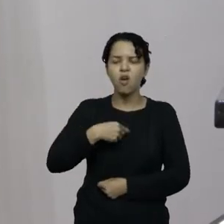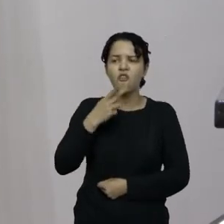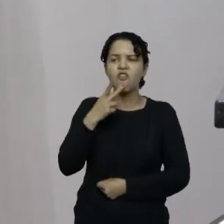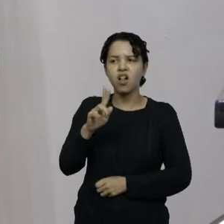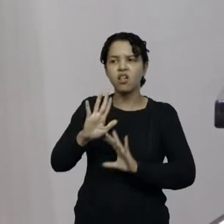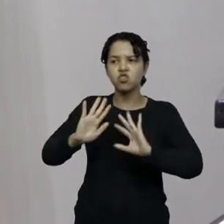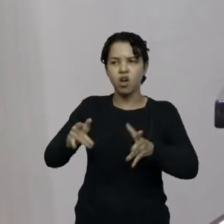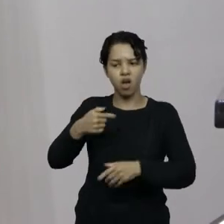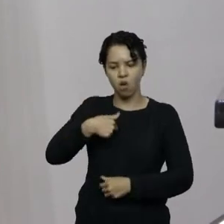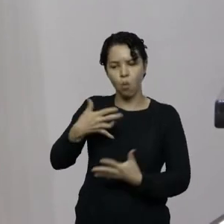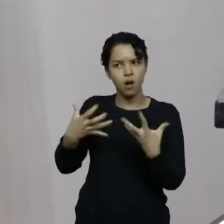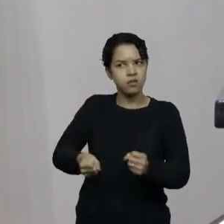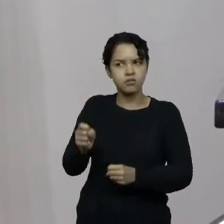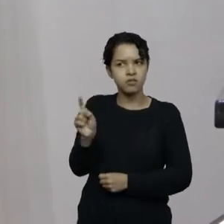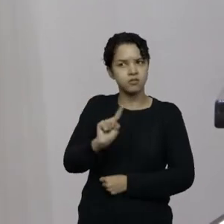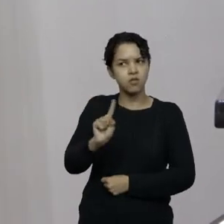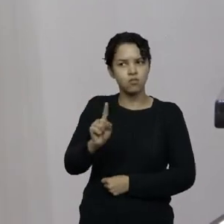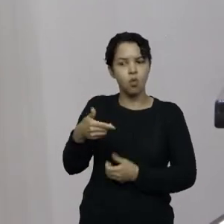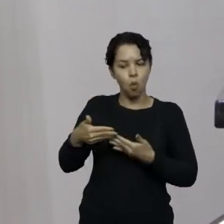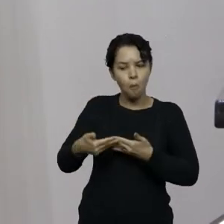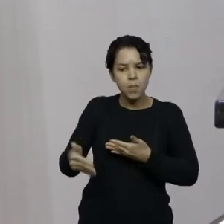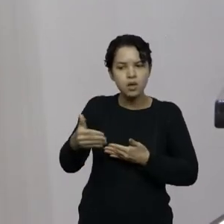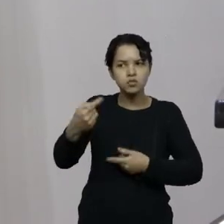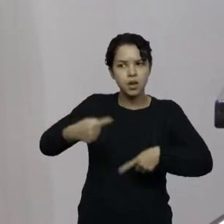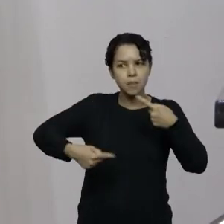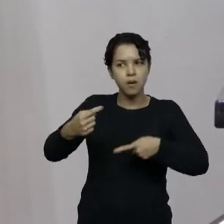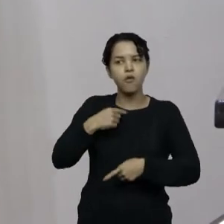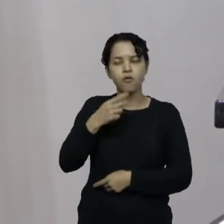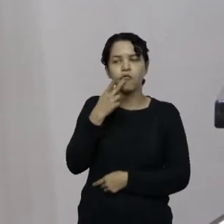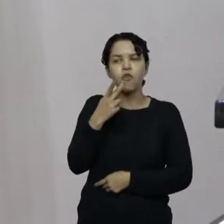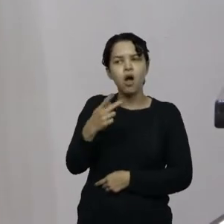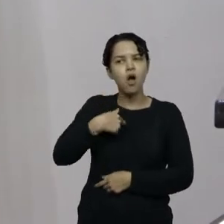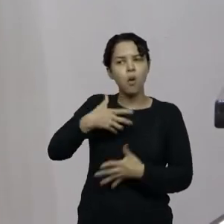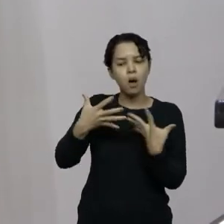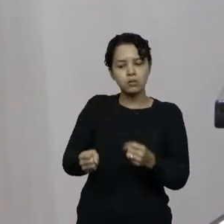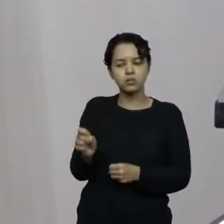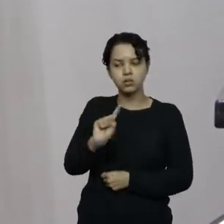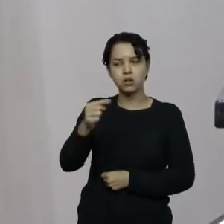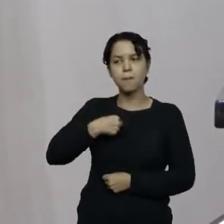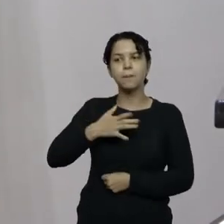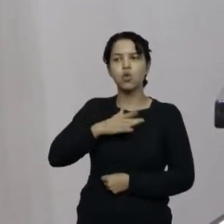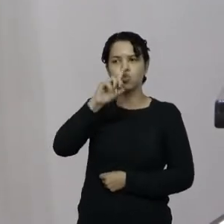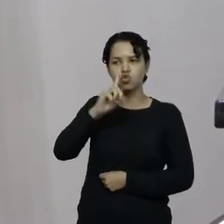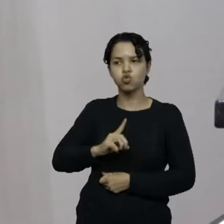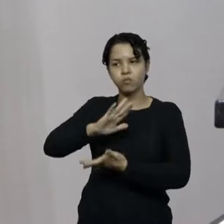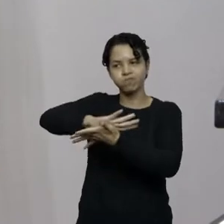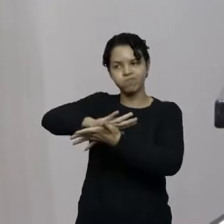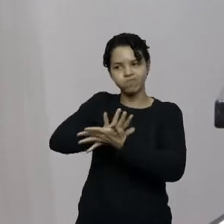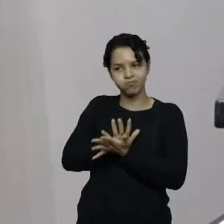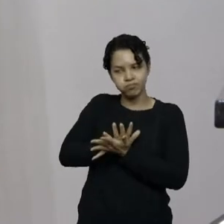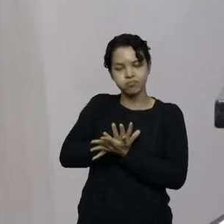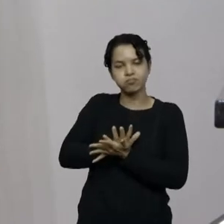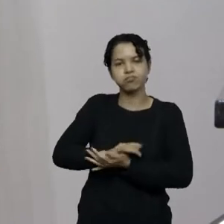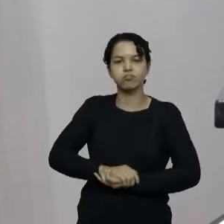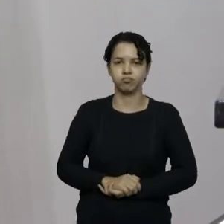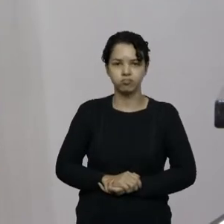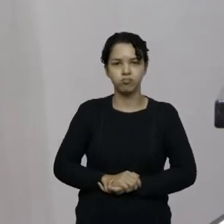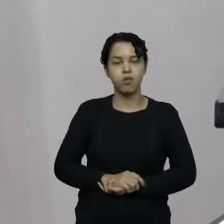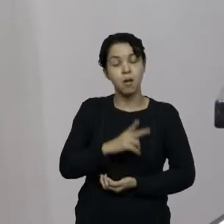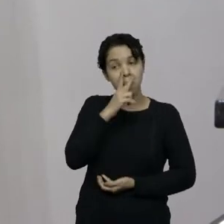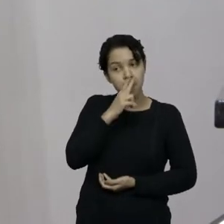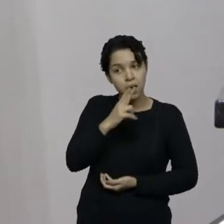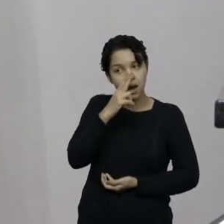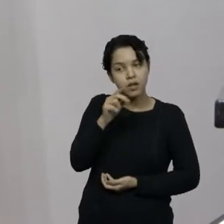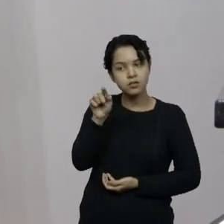aceitar no começo o nosso debate eu falei eu não vou aceitar meu direito ser atropelado e eu que parece Deputado Marcos